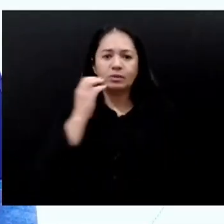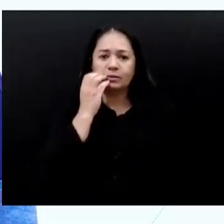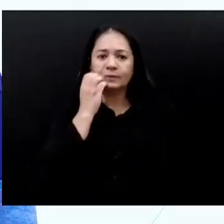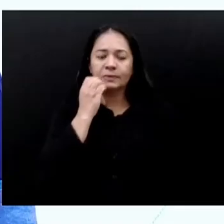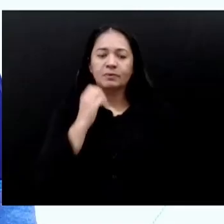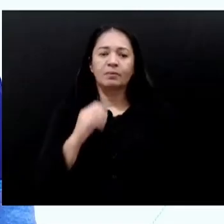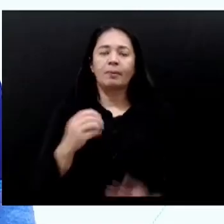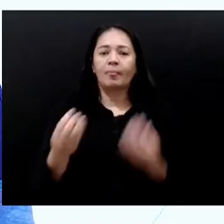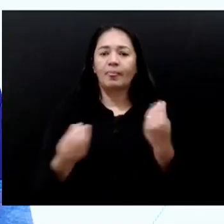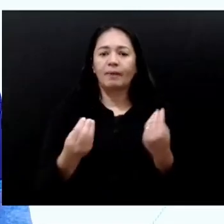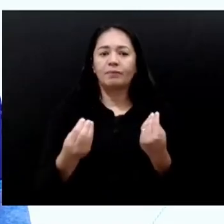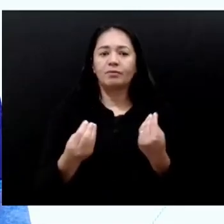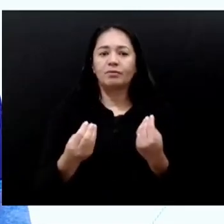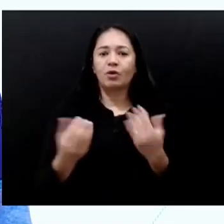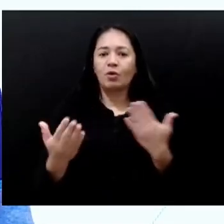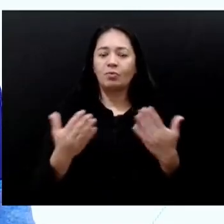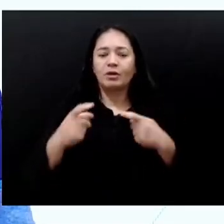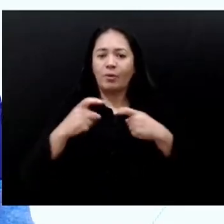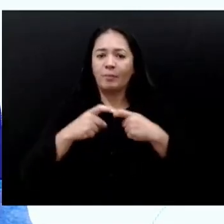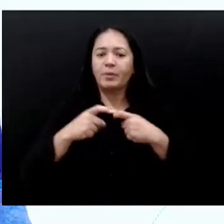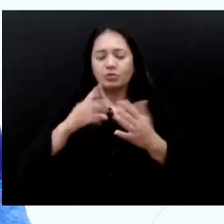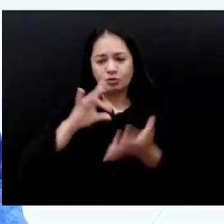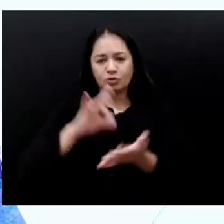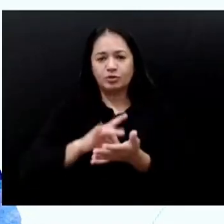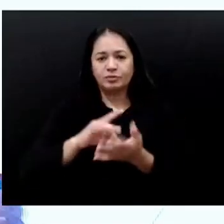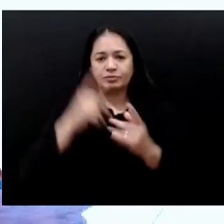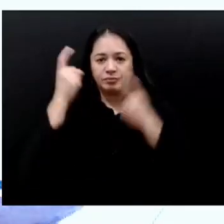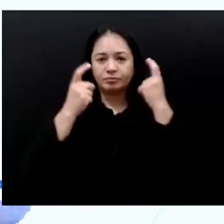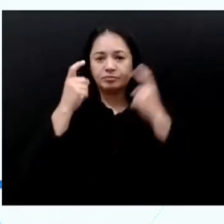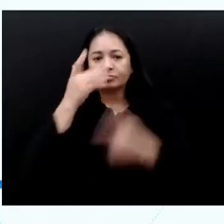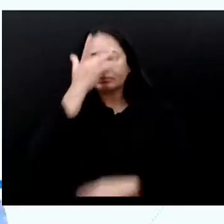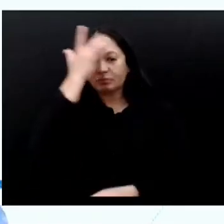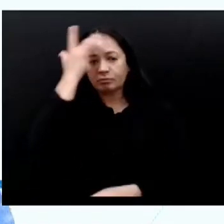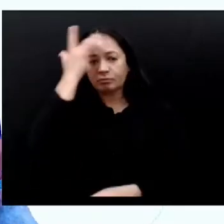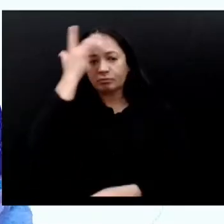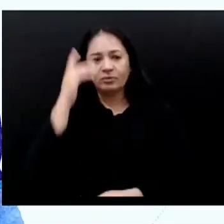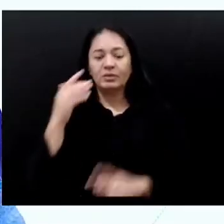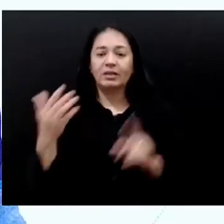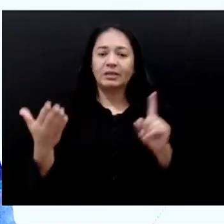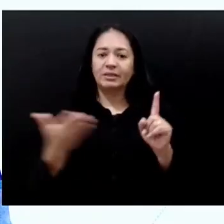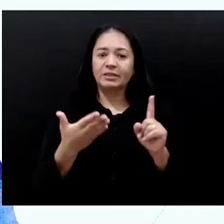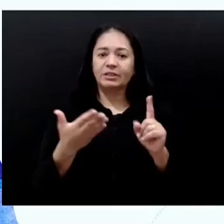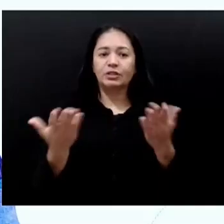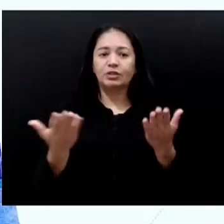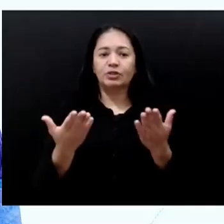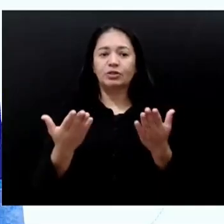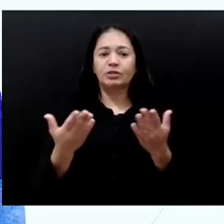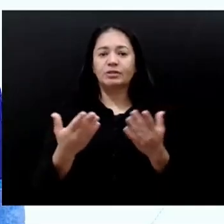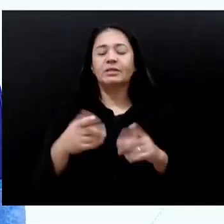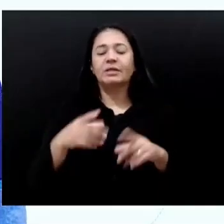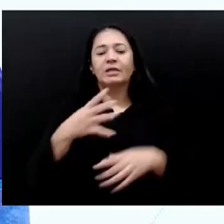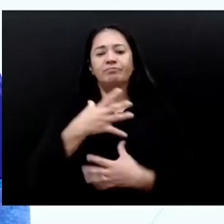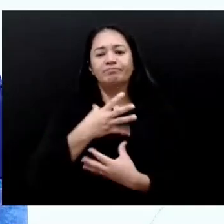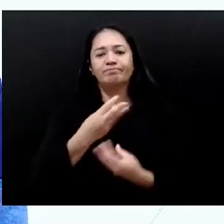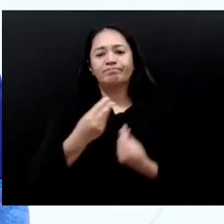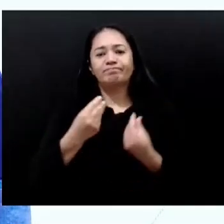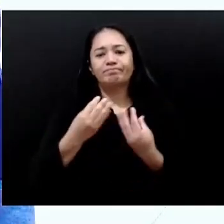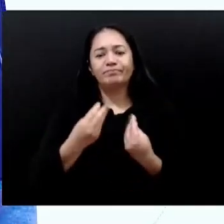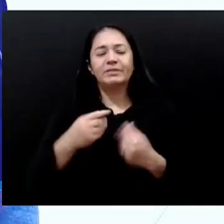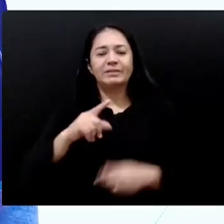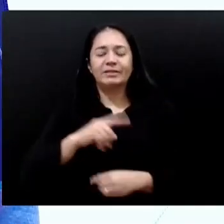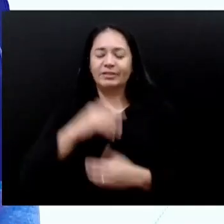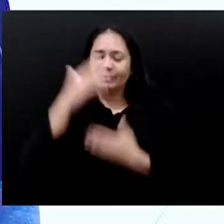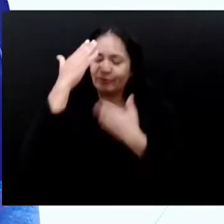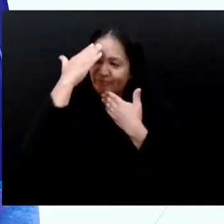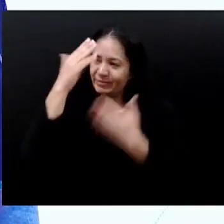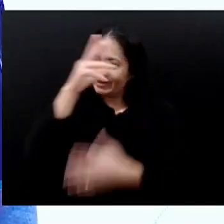médico mesmo, que se preocupa com as pessoas. Tem ele, mais do que um gestor, tem a sensibilidade. Então, obrigado, Dário, de você,